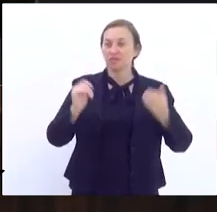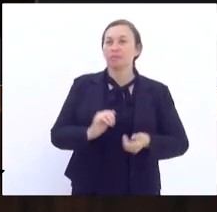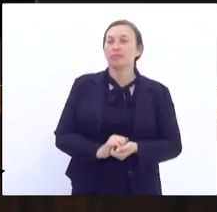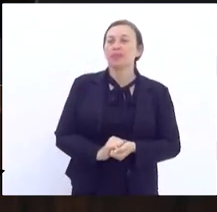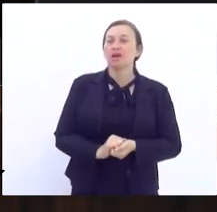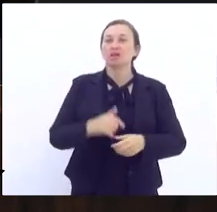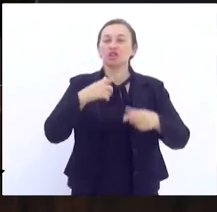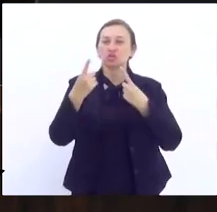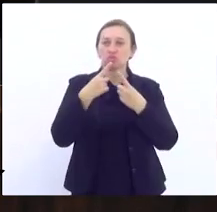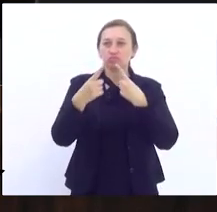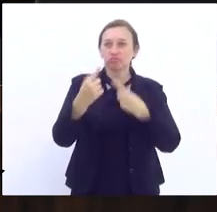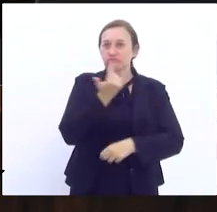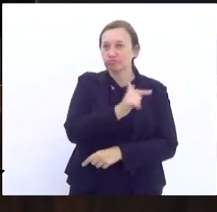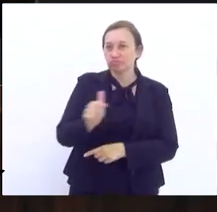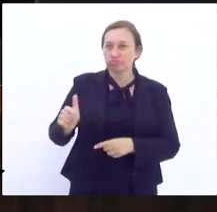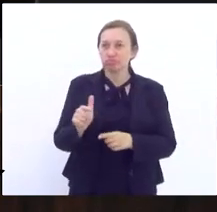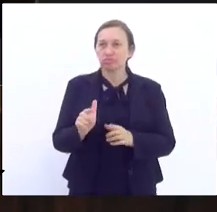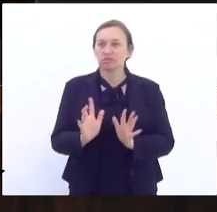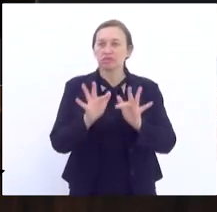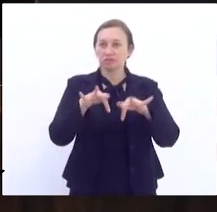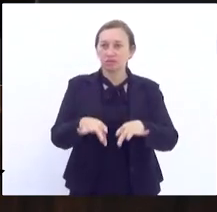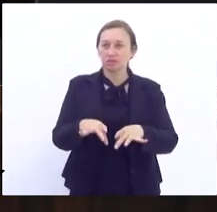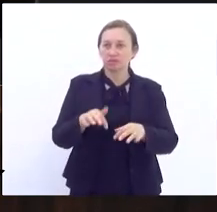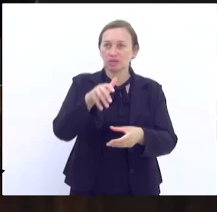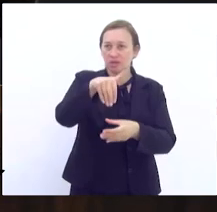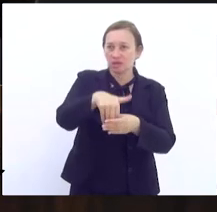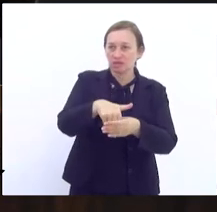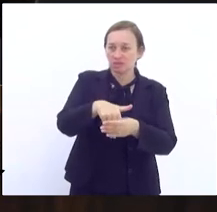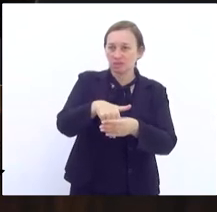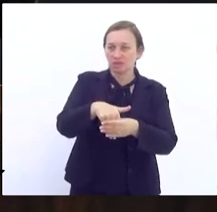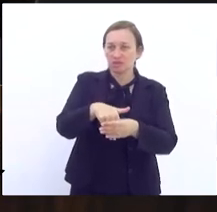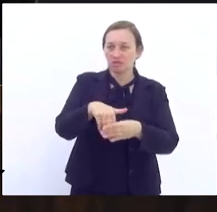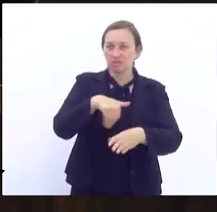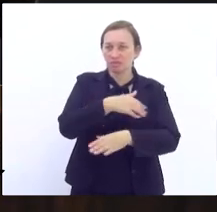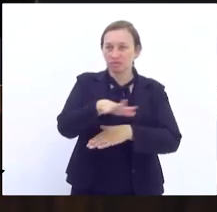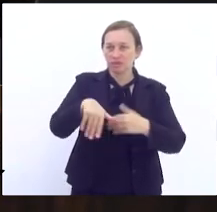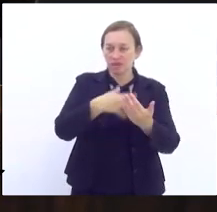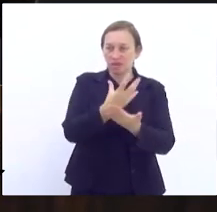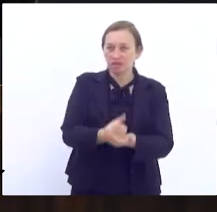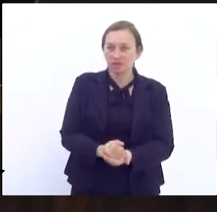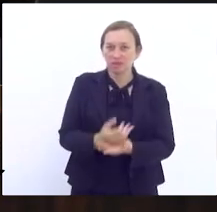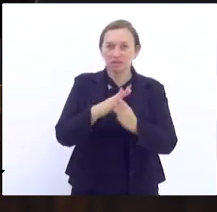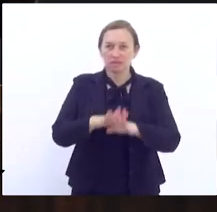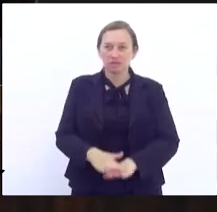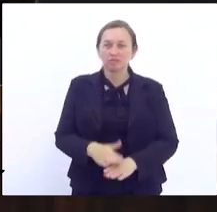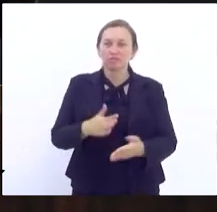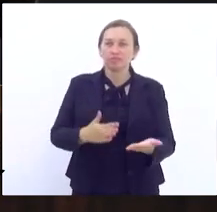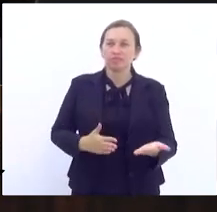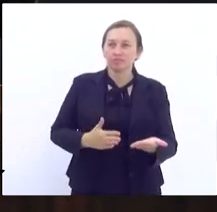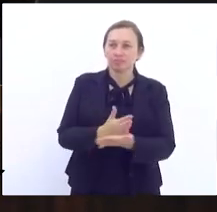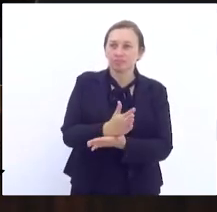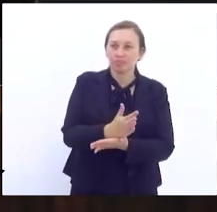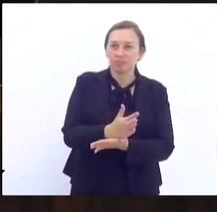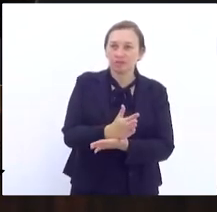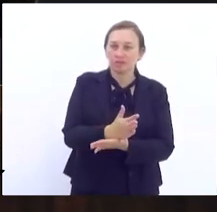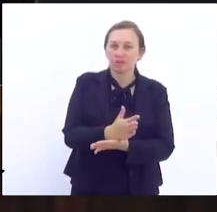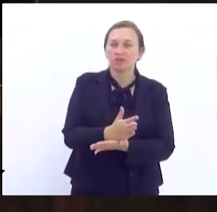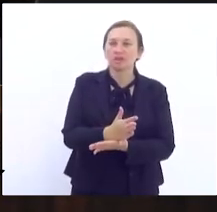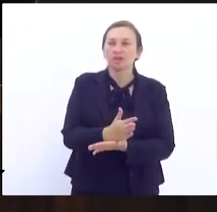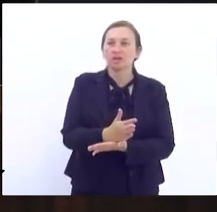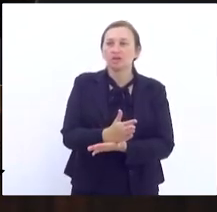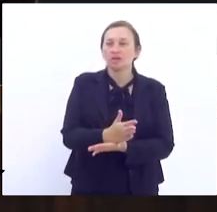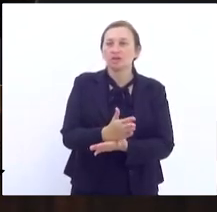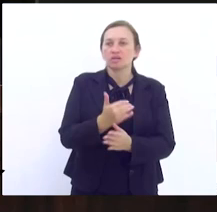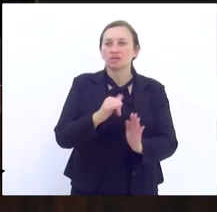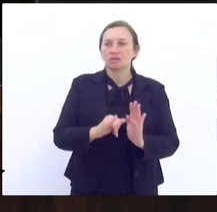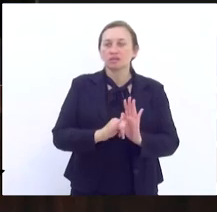em discussão não havendo Quem Queira discutir encerrado discussão em votação senhores que a própria uma vez como estão aprovado vai